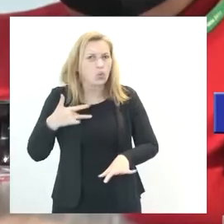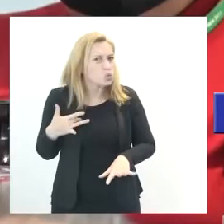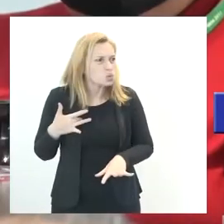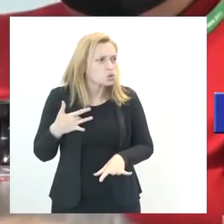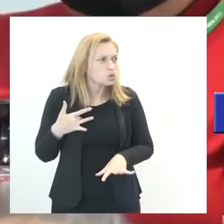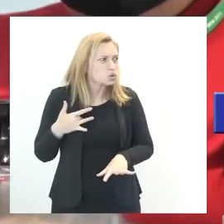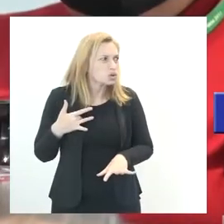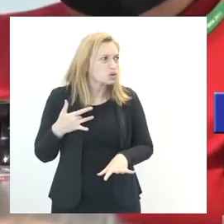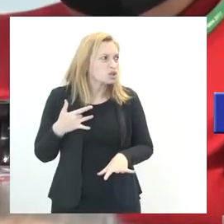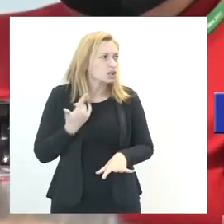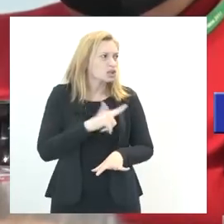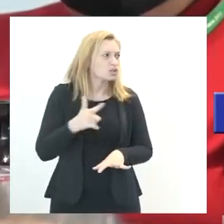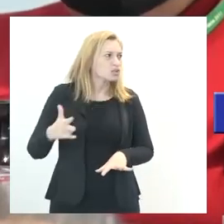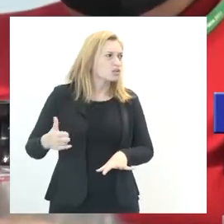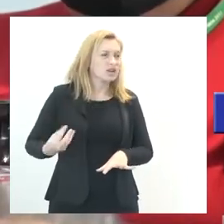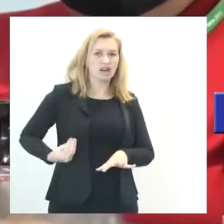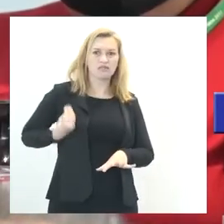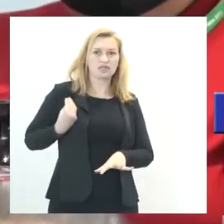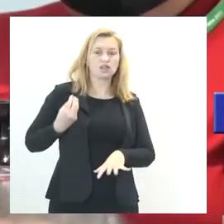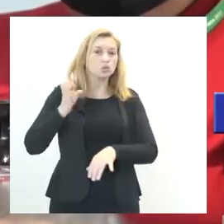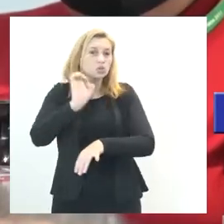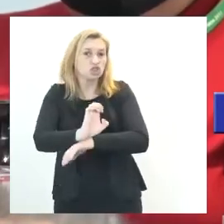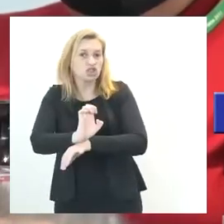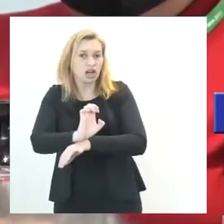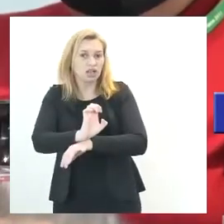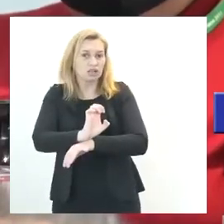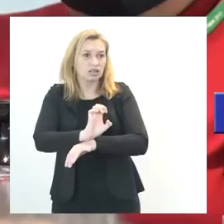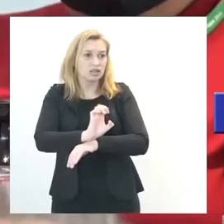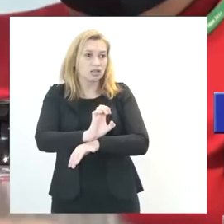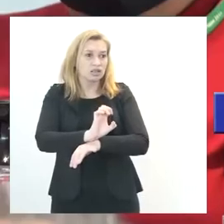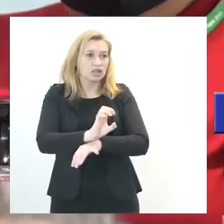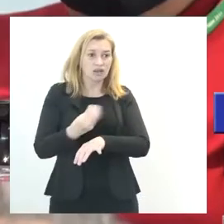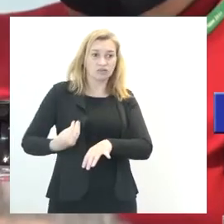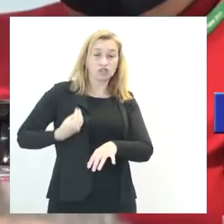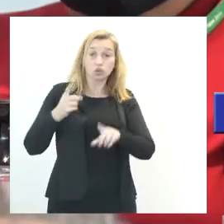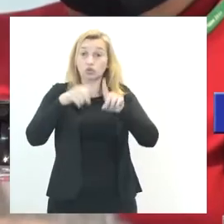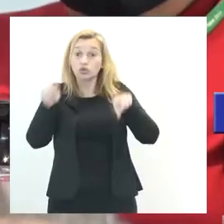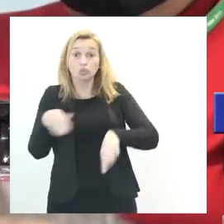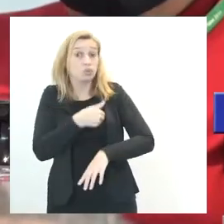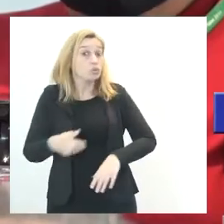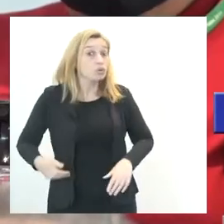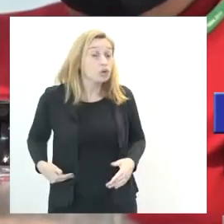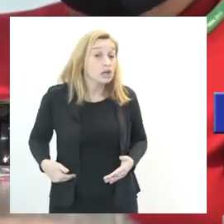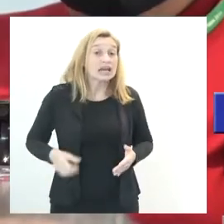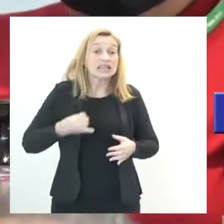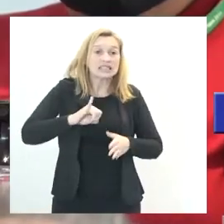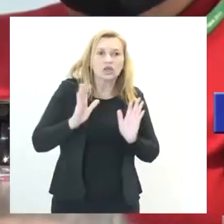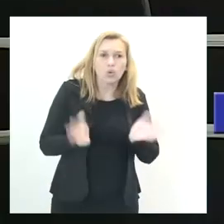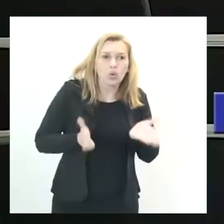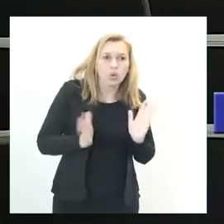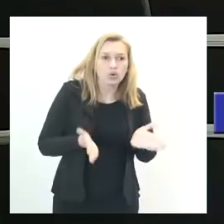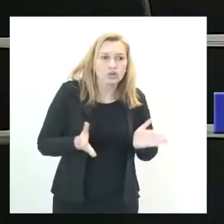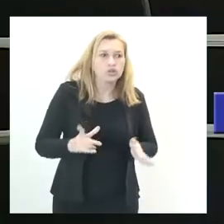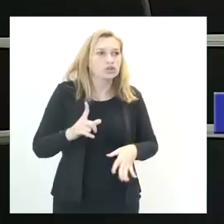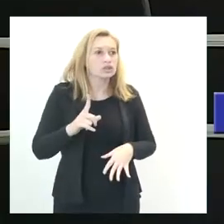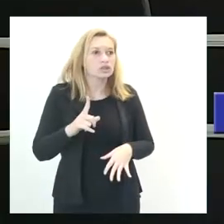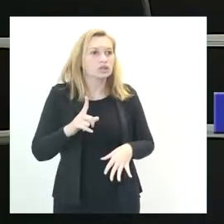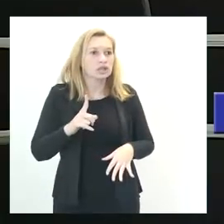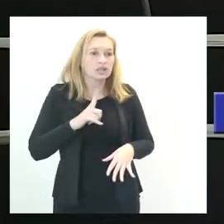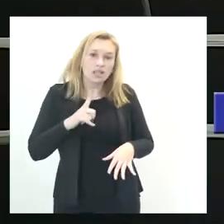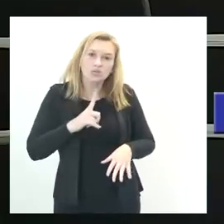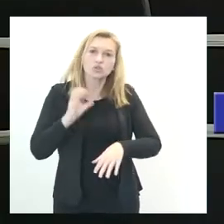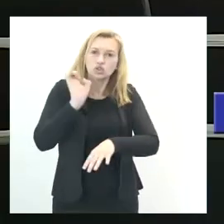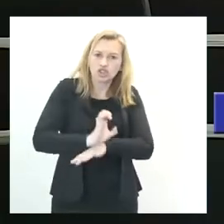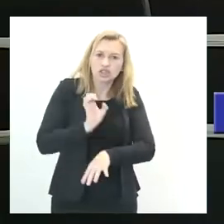sem a presença do estado sem a presença de seus servidores se hoje temos esse estado